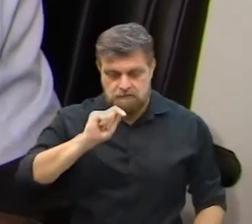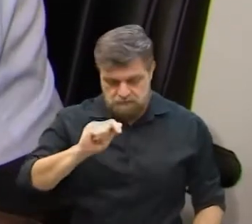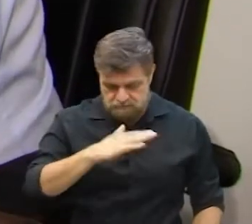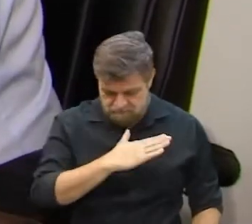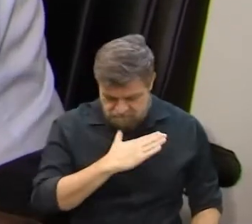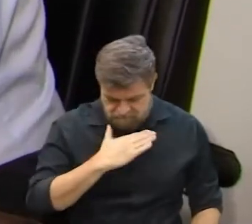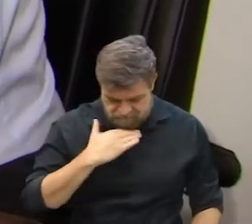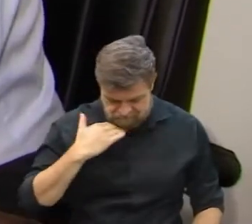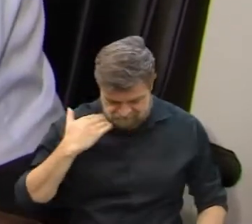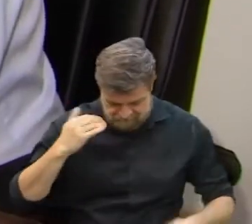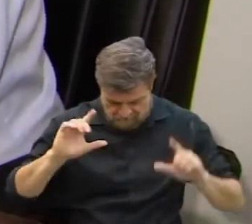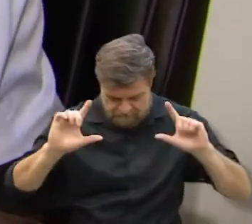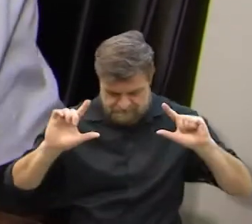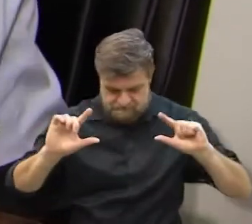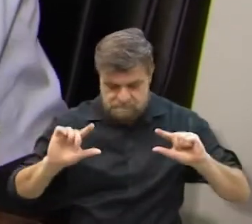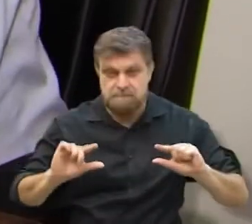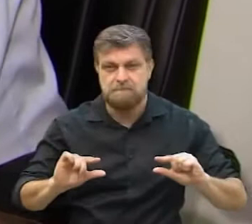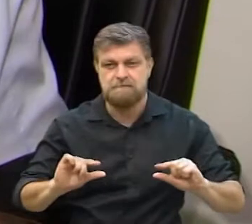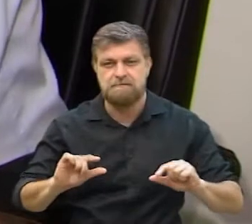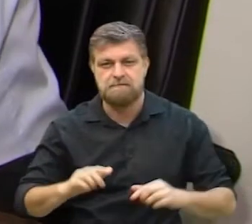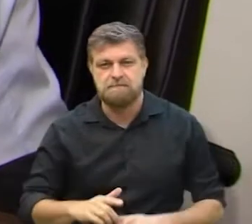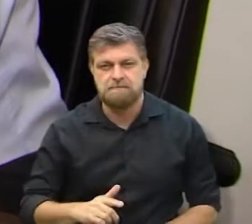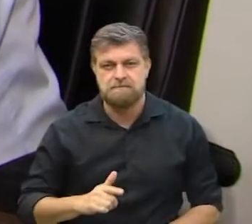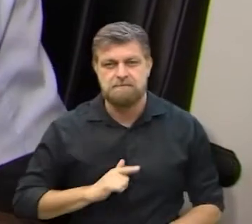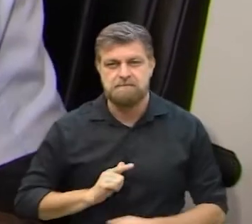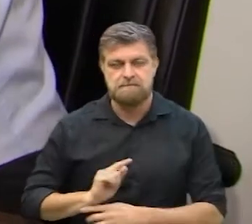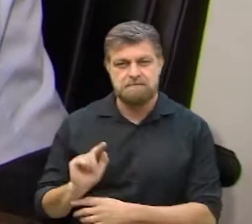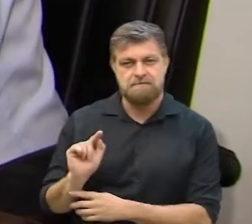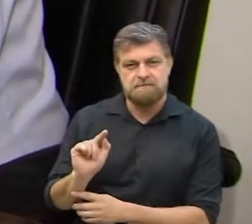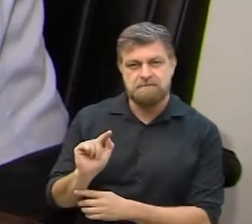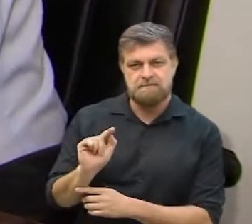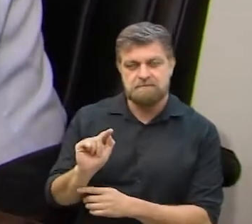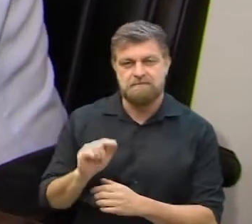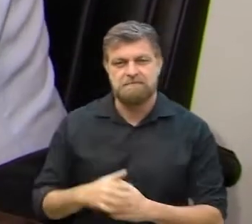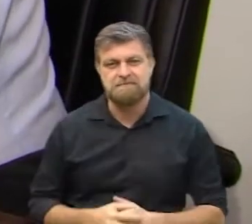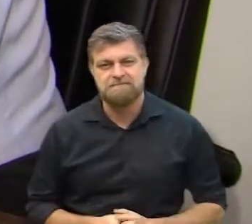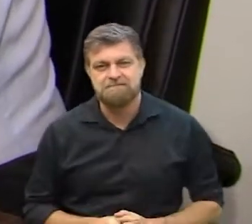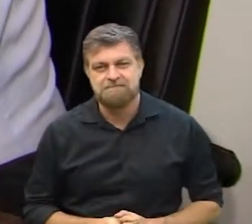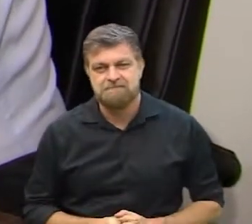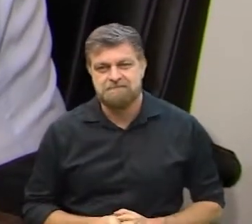vacina, começou a diminuir as mortes, né? Então,